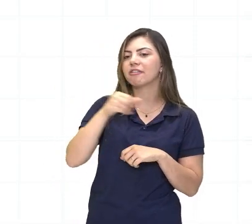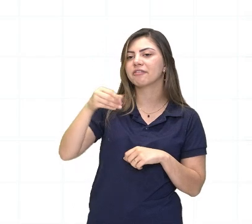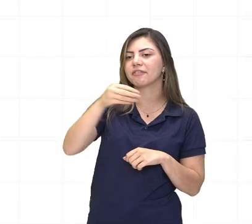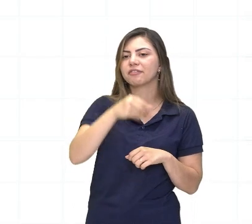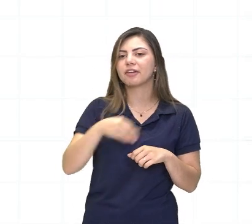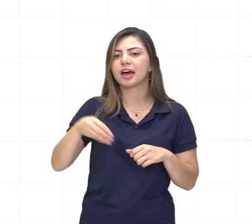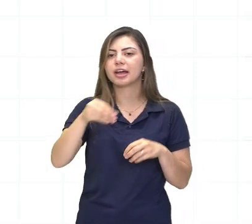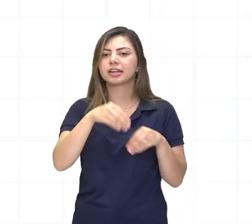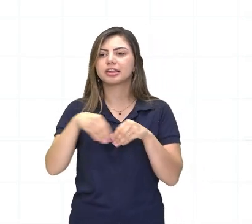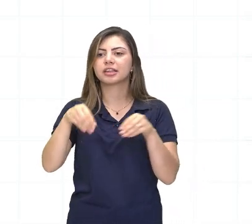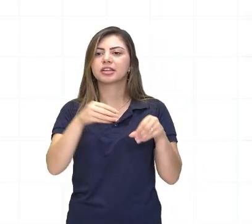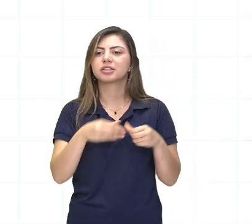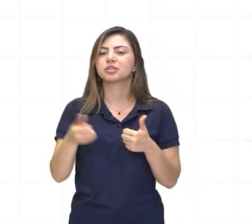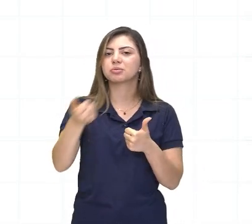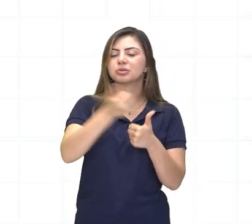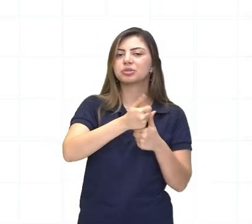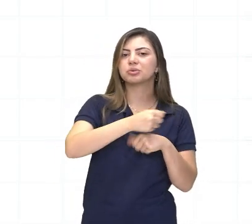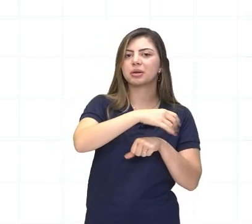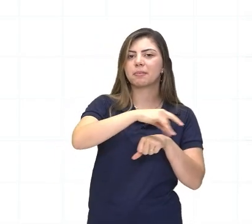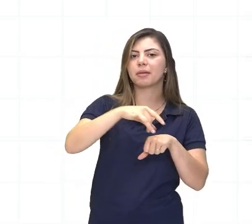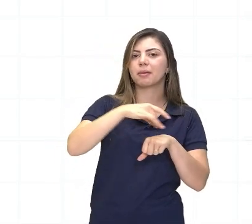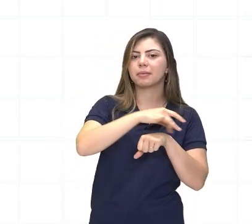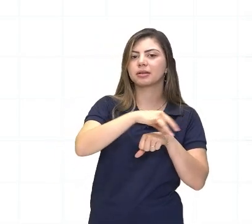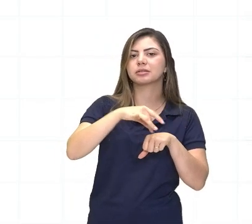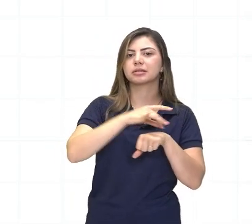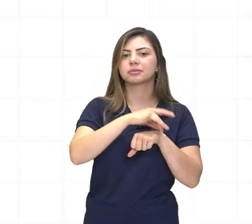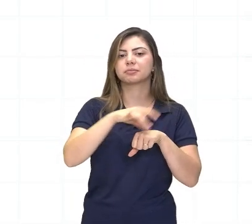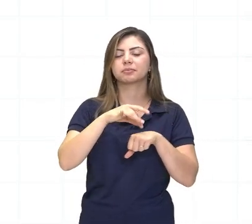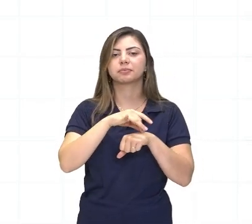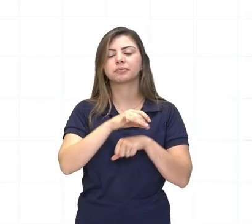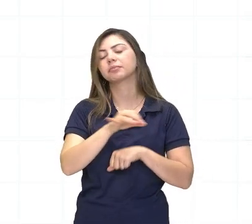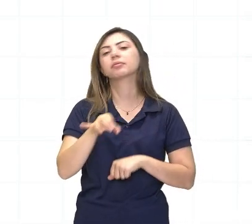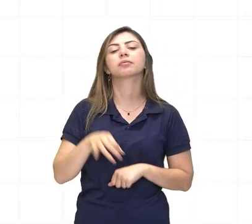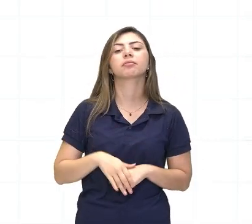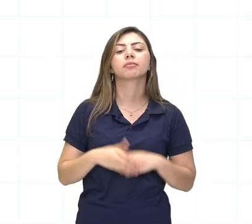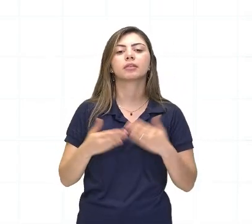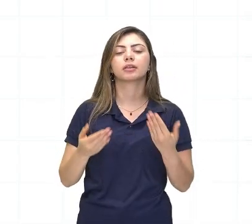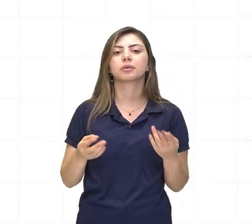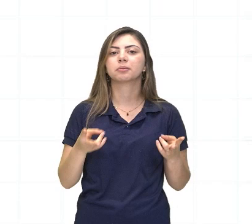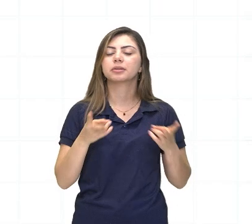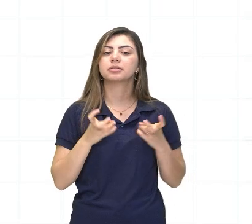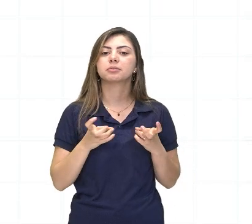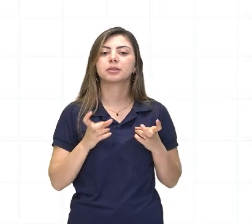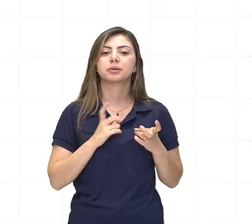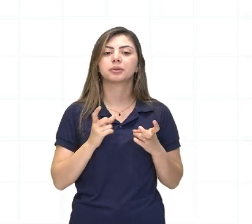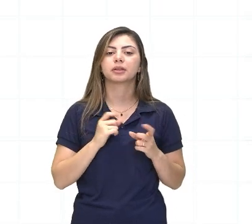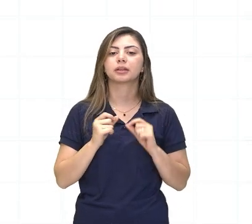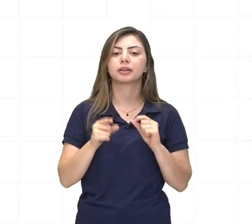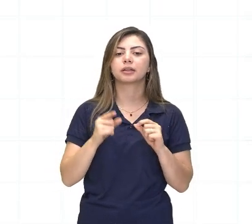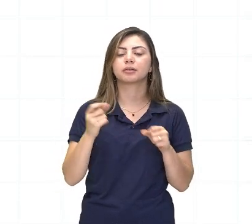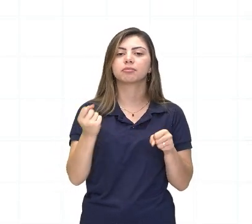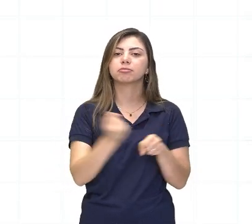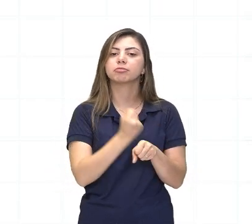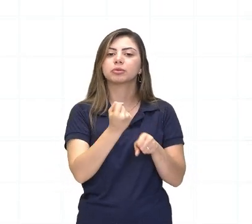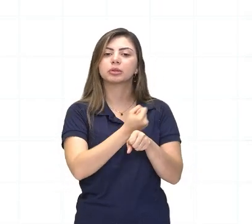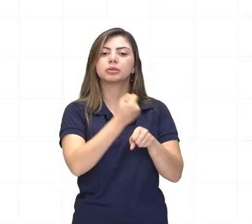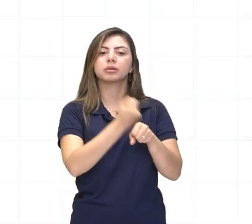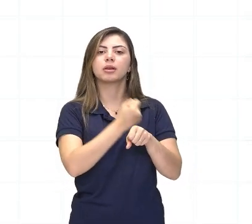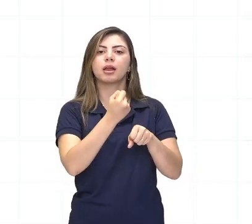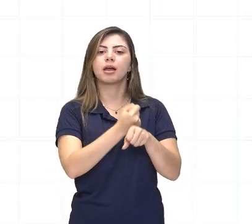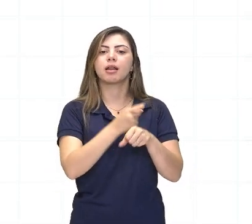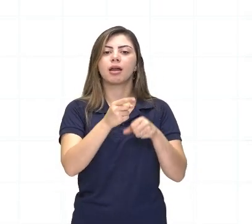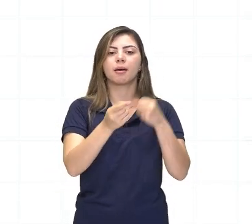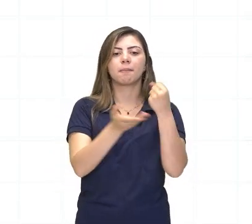do cotidiano e das crenças da tribo. Uma grande maloca coberta de palha, feita especialmente para o ritual de passagem